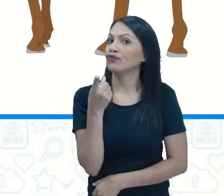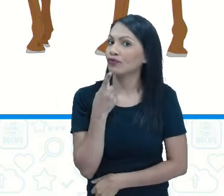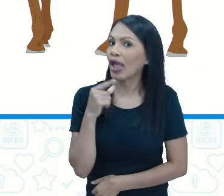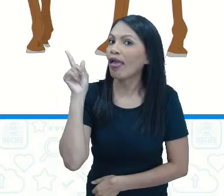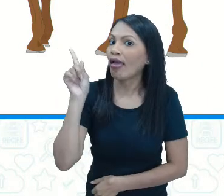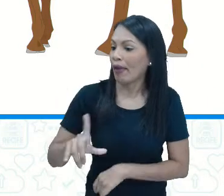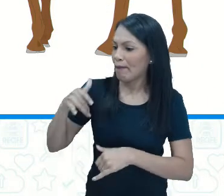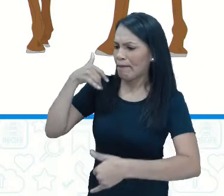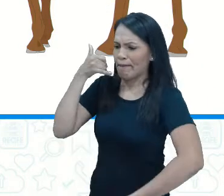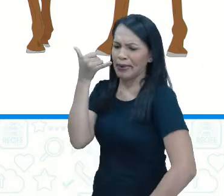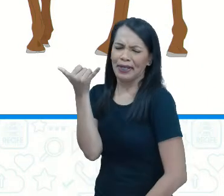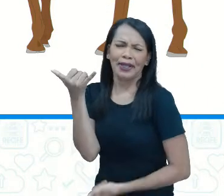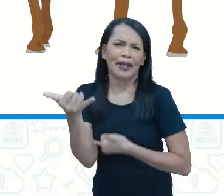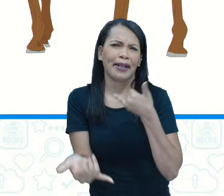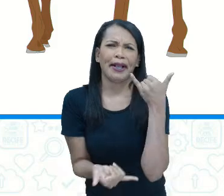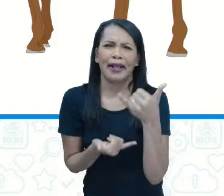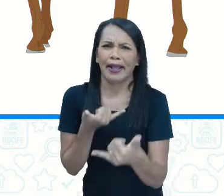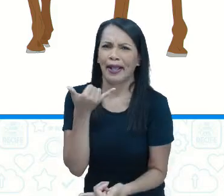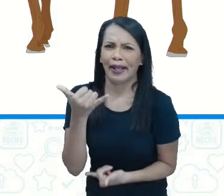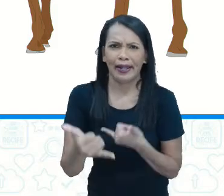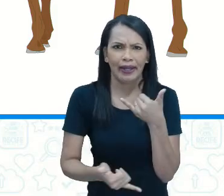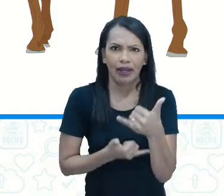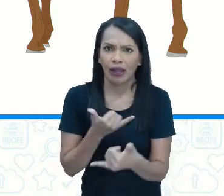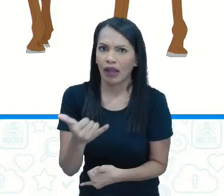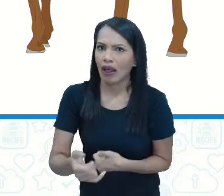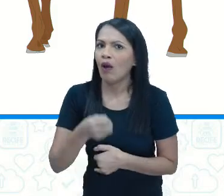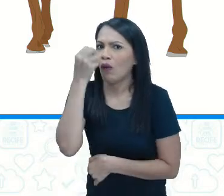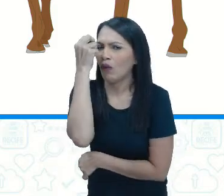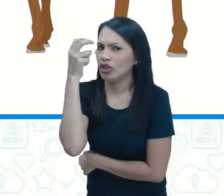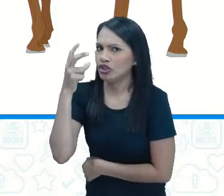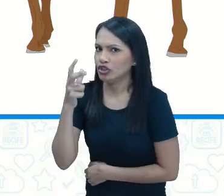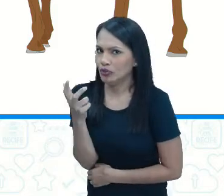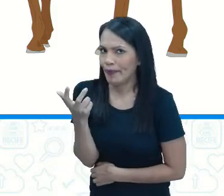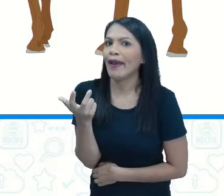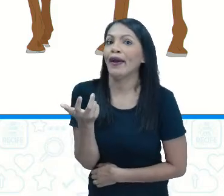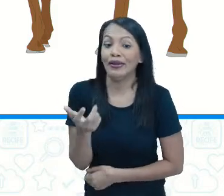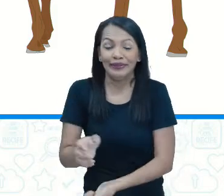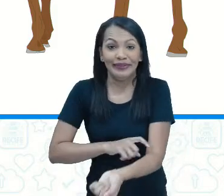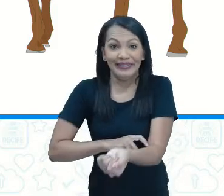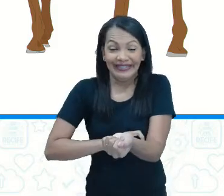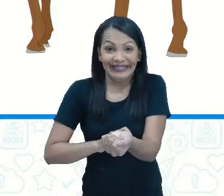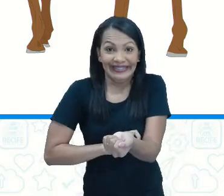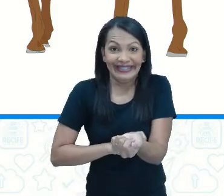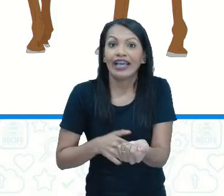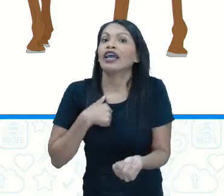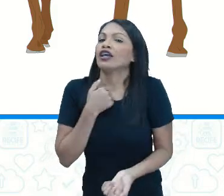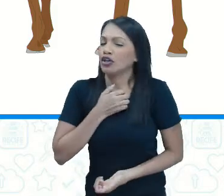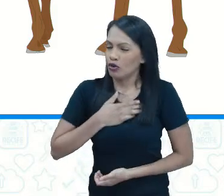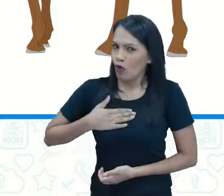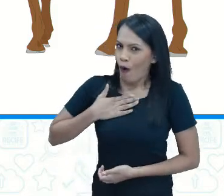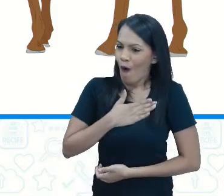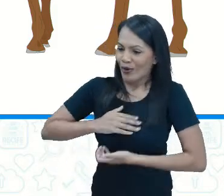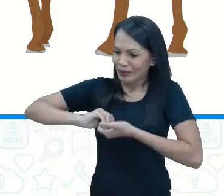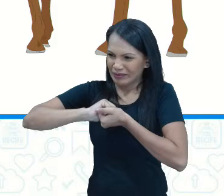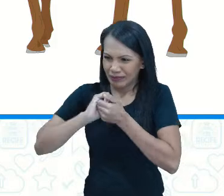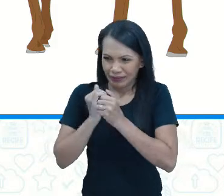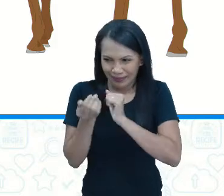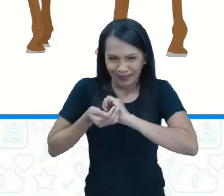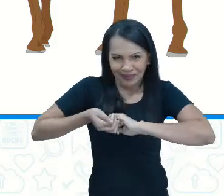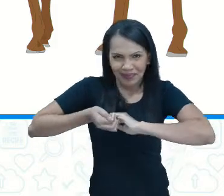muito brincalhão, é agitado e travesso, ele gosta muito de aprontar. Sempre